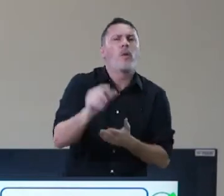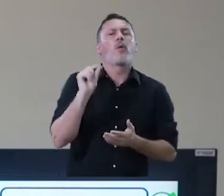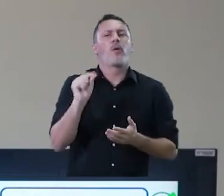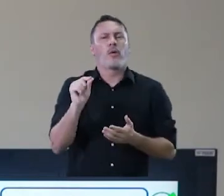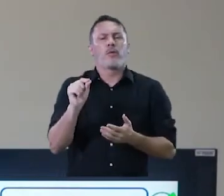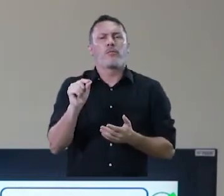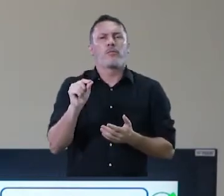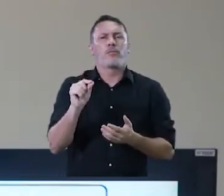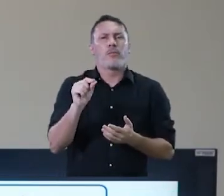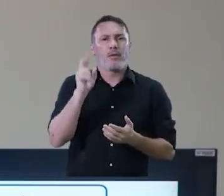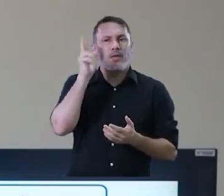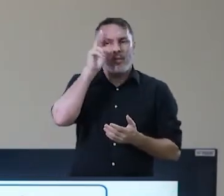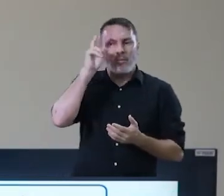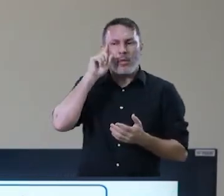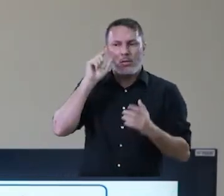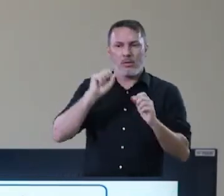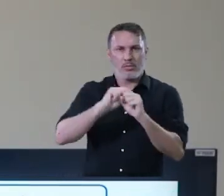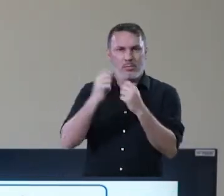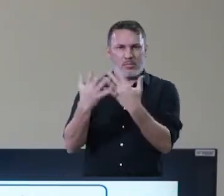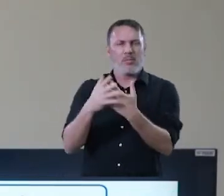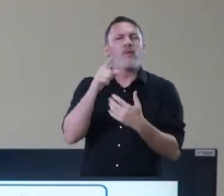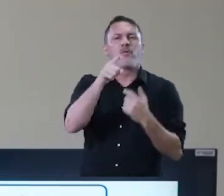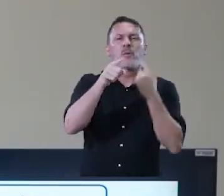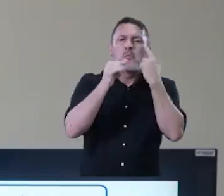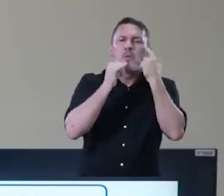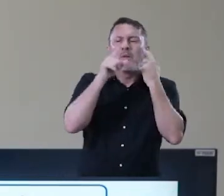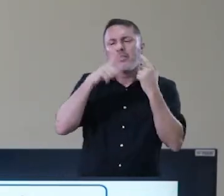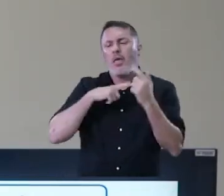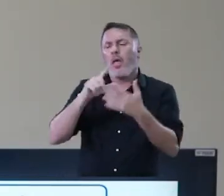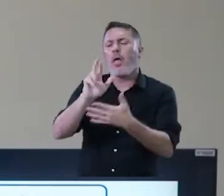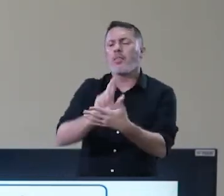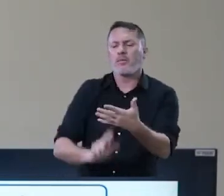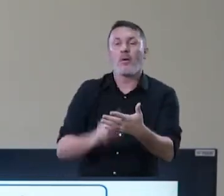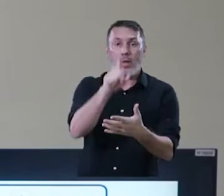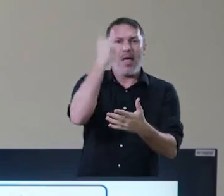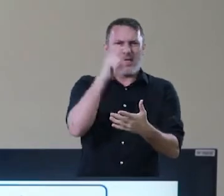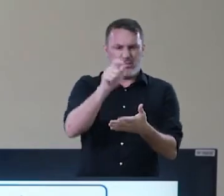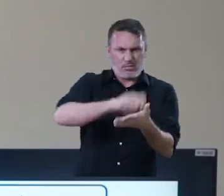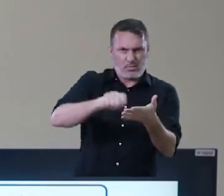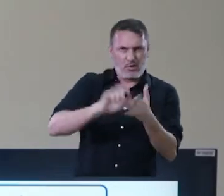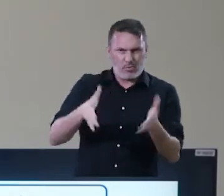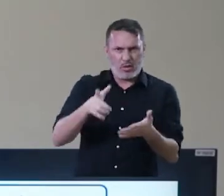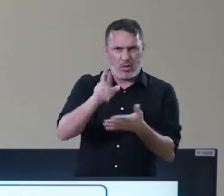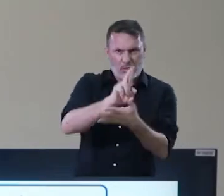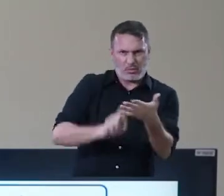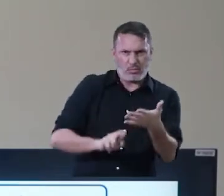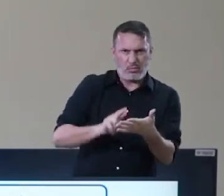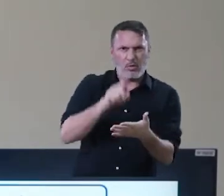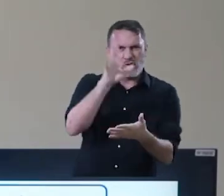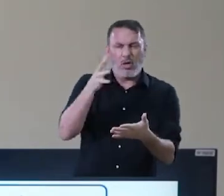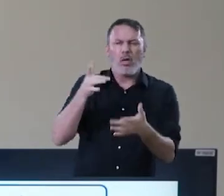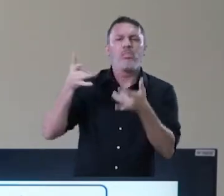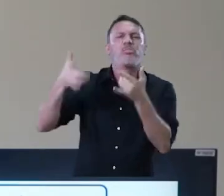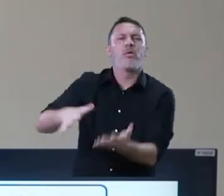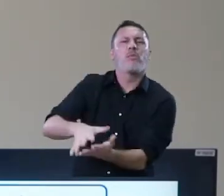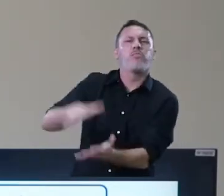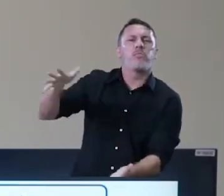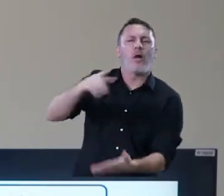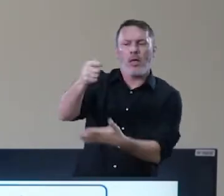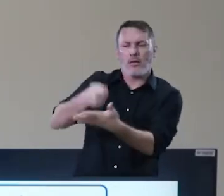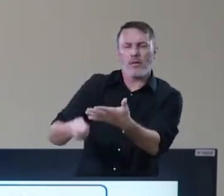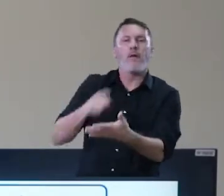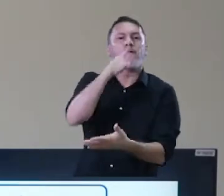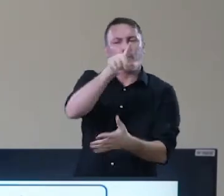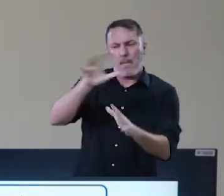é o seguinte, vou voltar naquele slide. Pega uma redação que você já escreveu. Dê uma analisada, comece a fazer